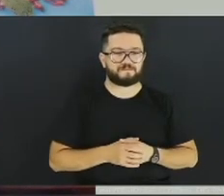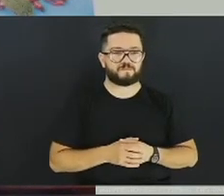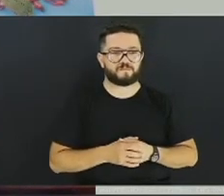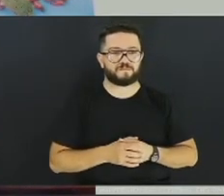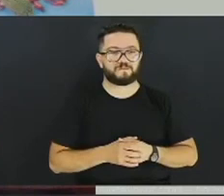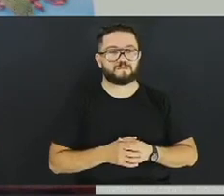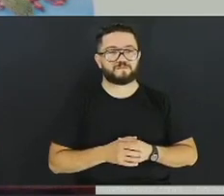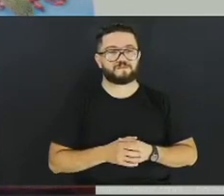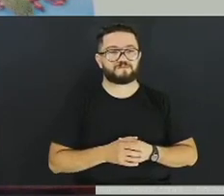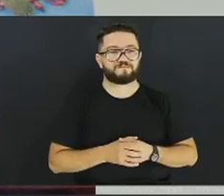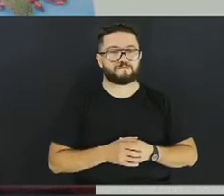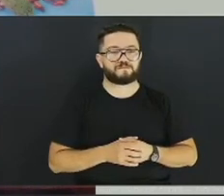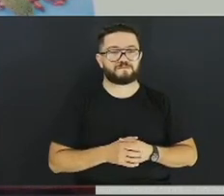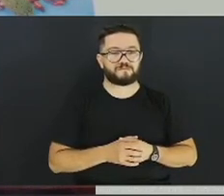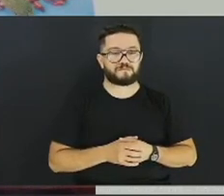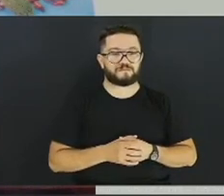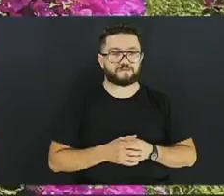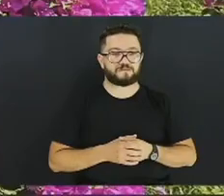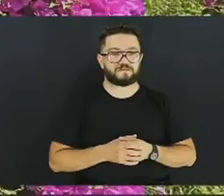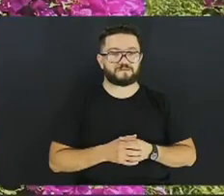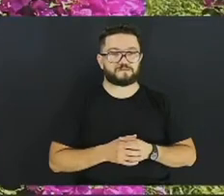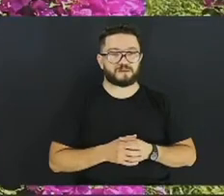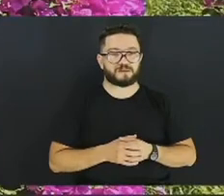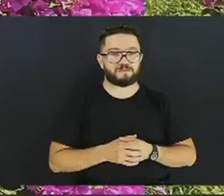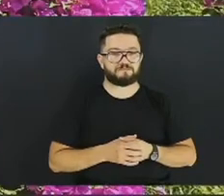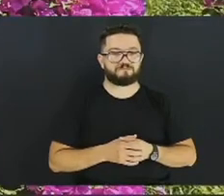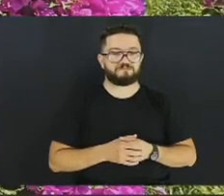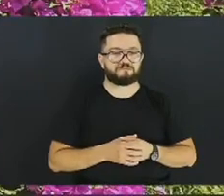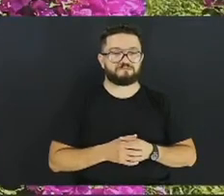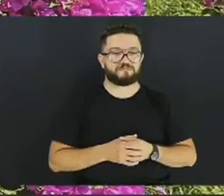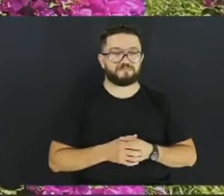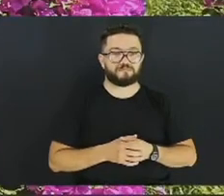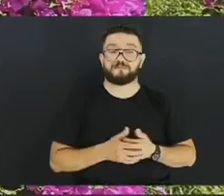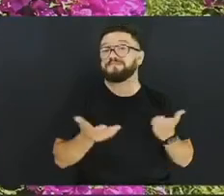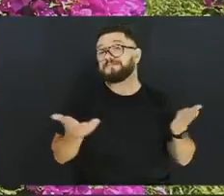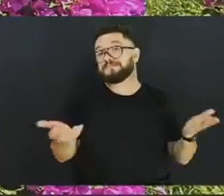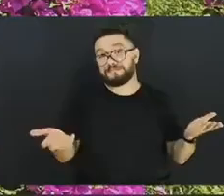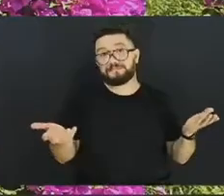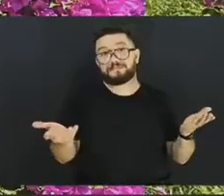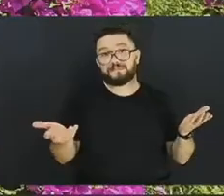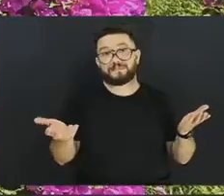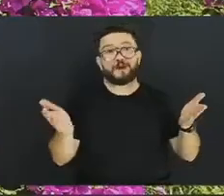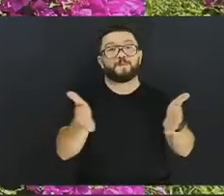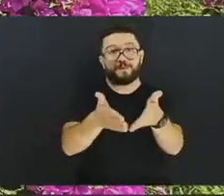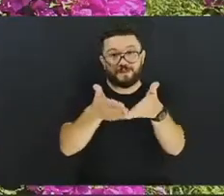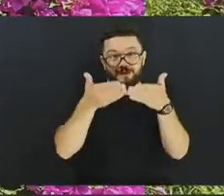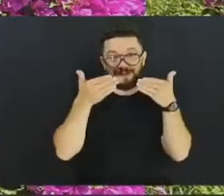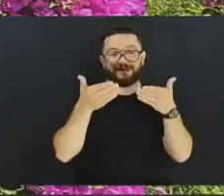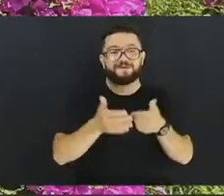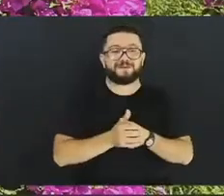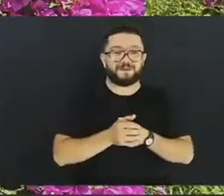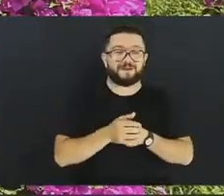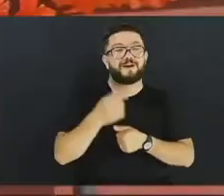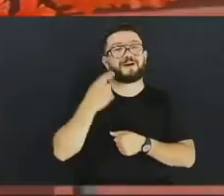século XXI. Depois disso, eu só quero que vocês, por favor, terminem com uma boa imagem da